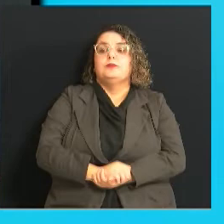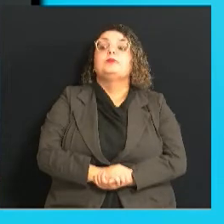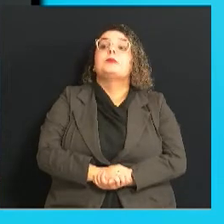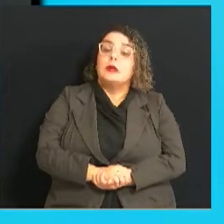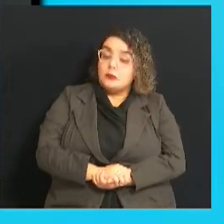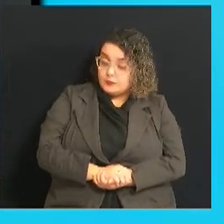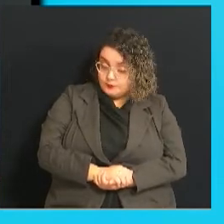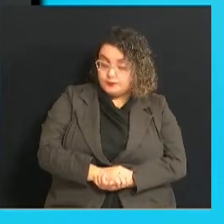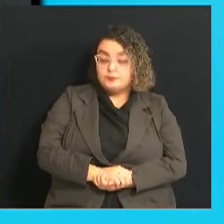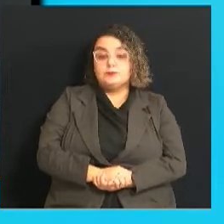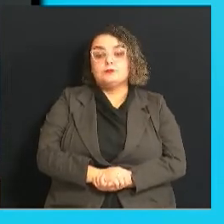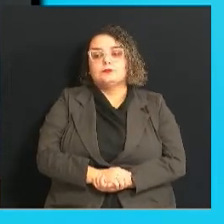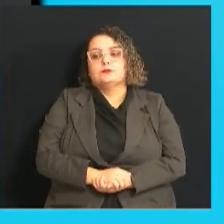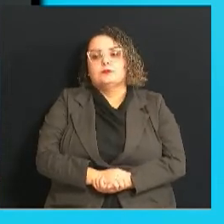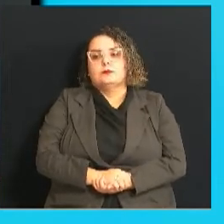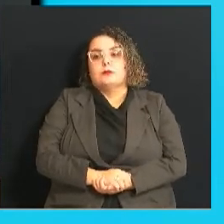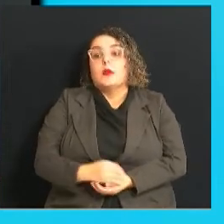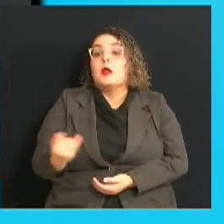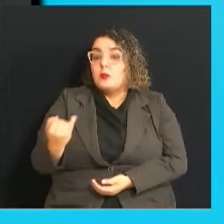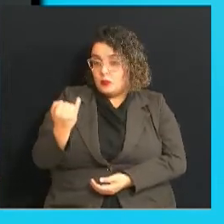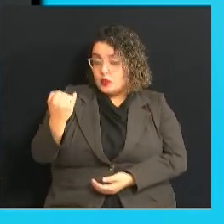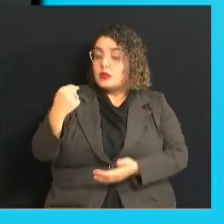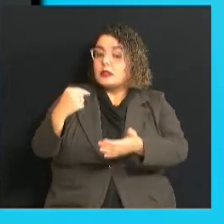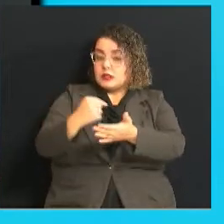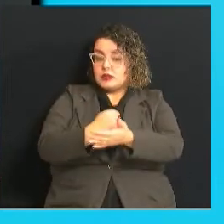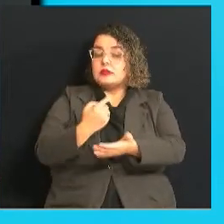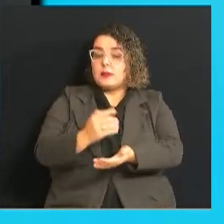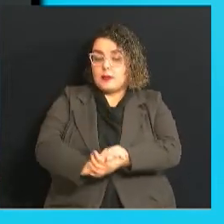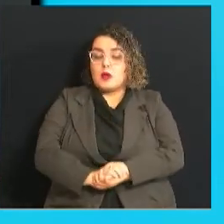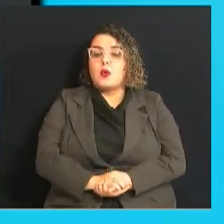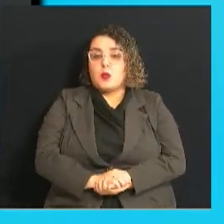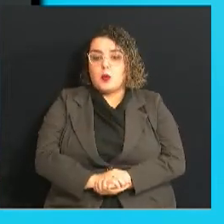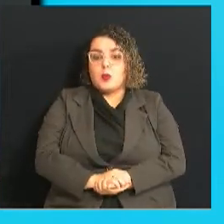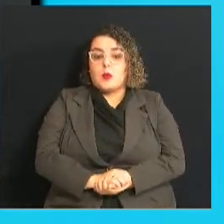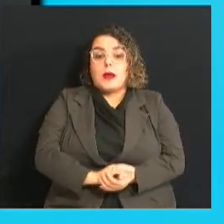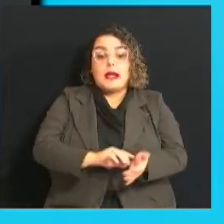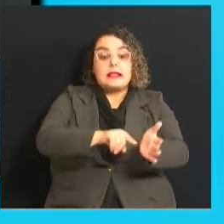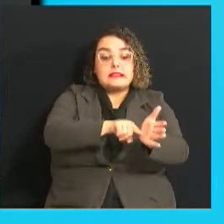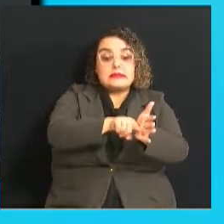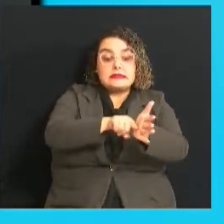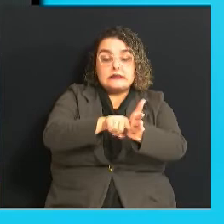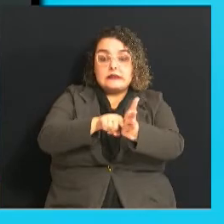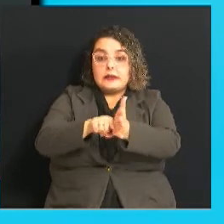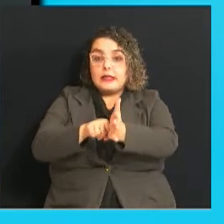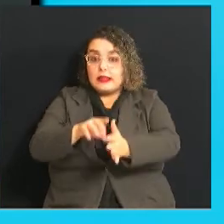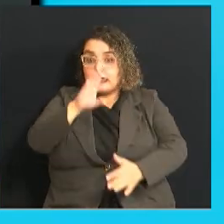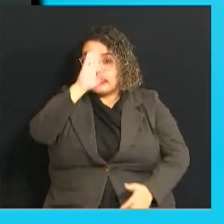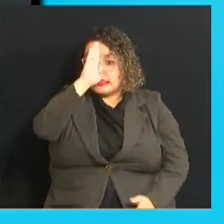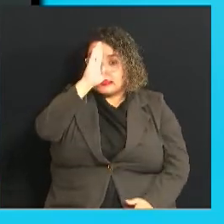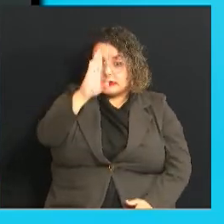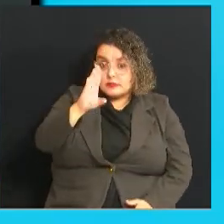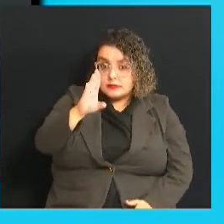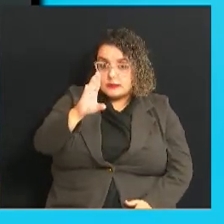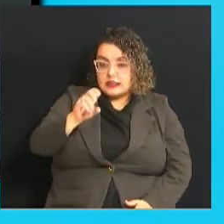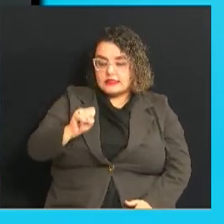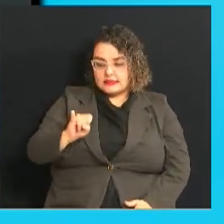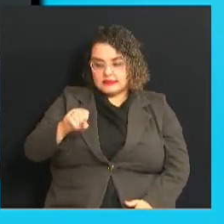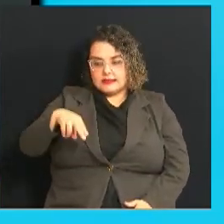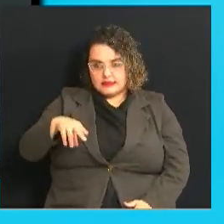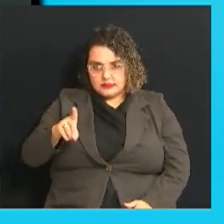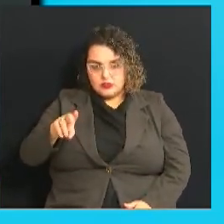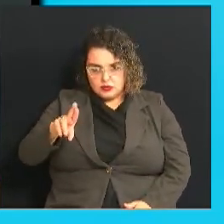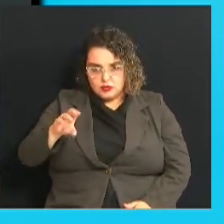É muito, muito importante essa pergunta, né? As pesquisas das principais síndromes demenciais, como a gente comentou,